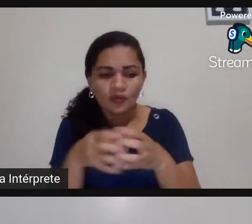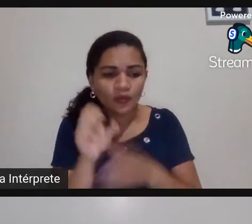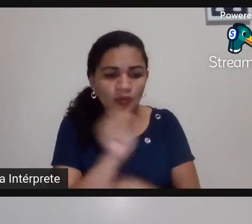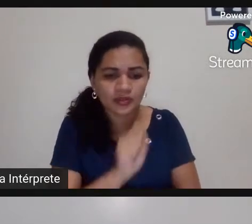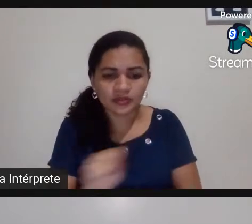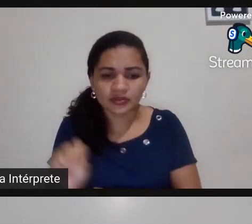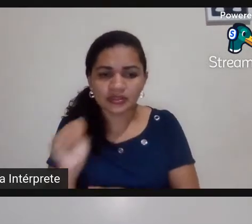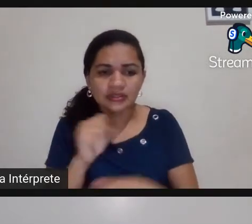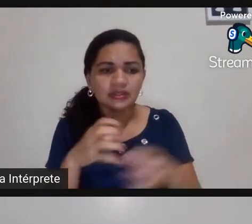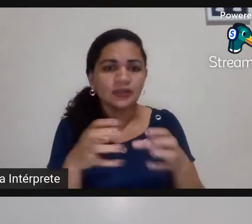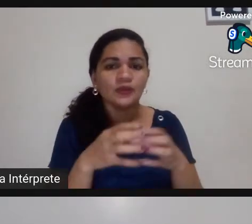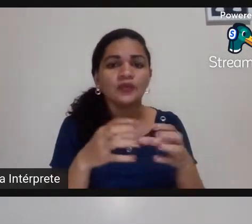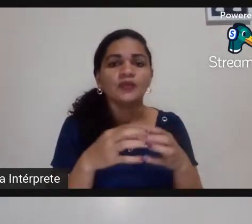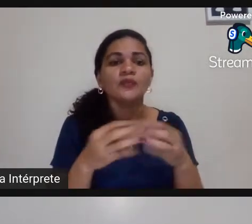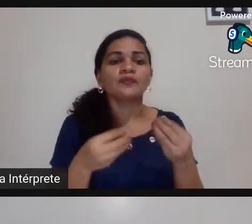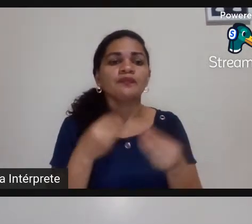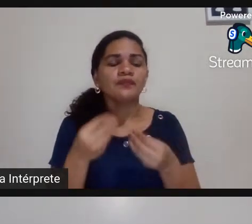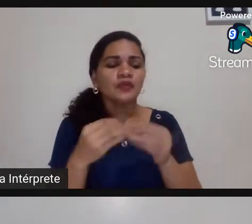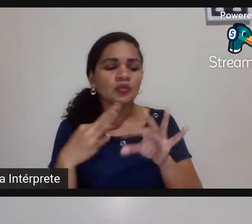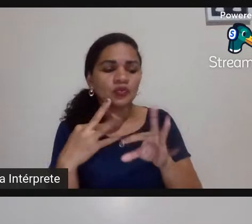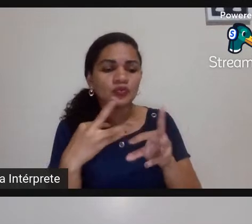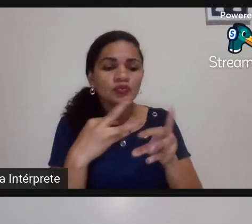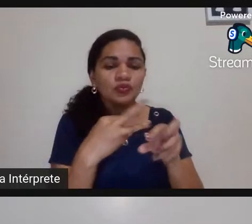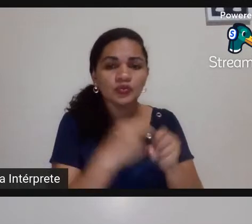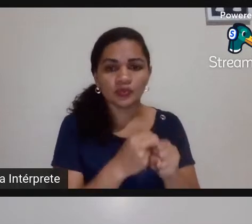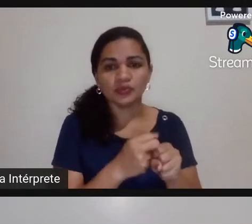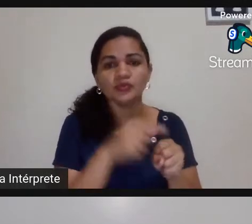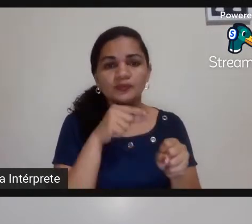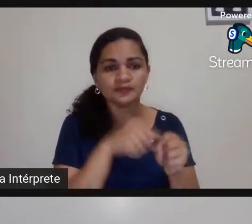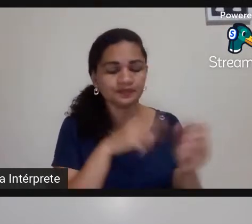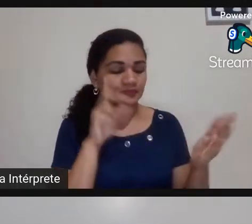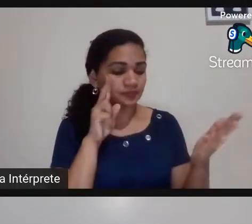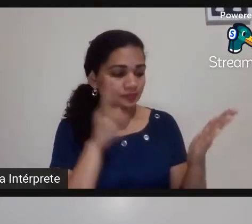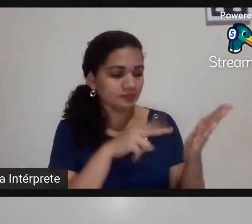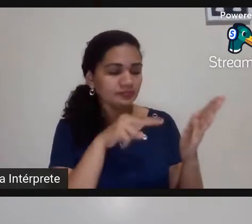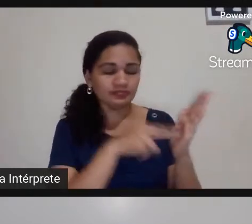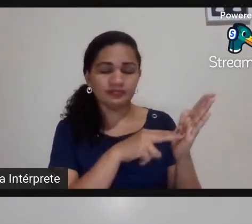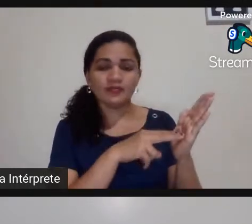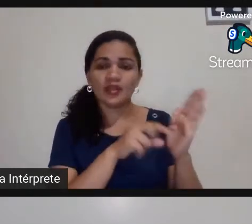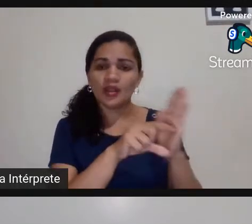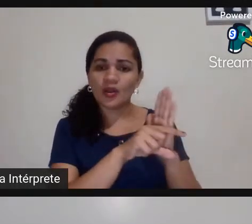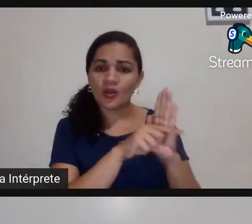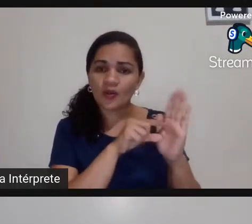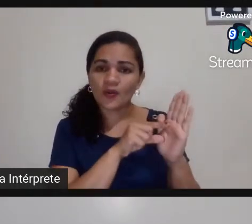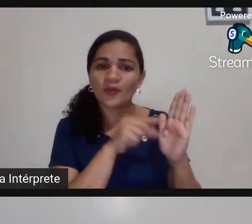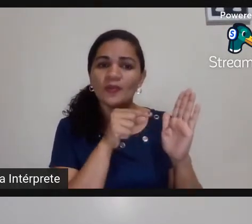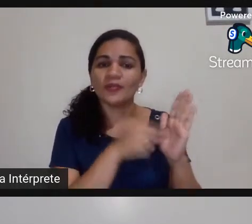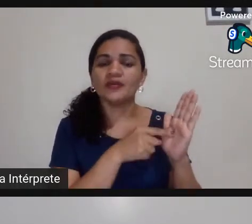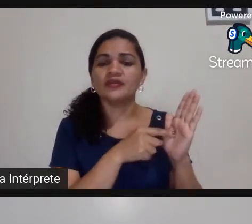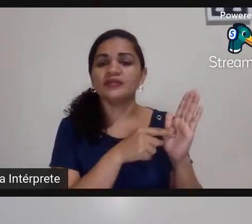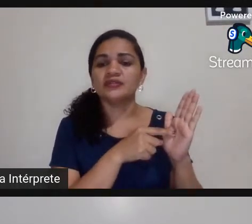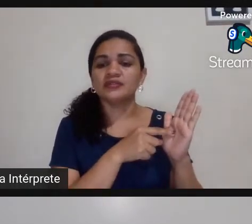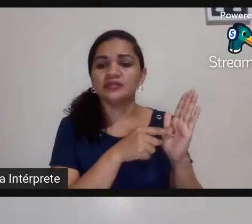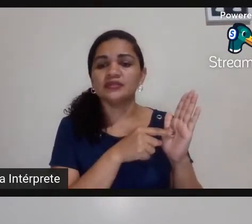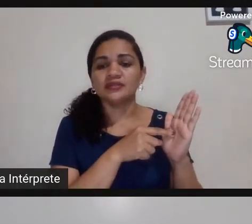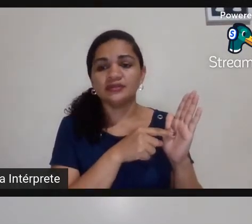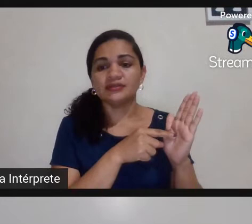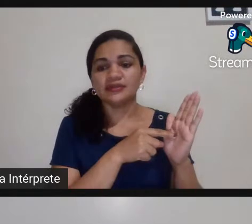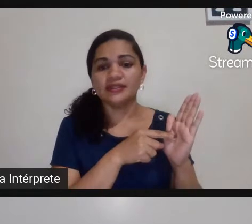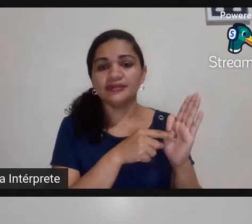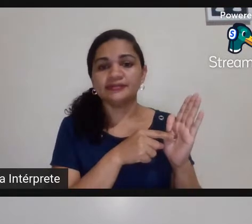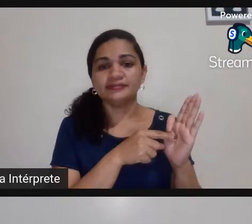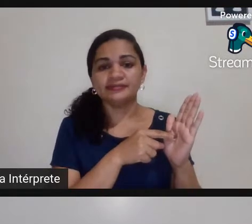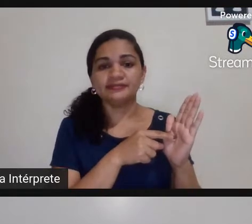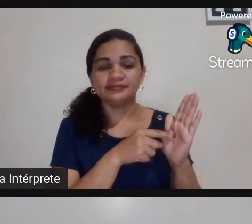por uma cooperativa Então tudo isso vai fazendo as vezes que eu pego e determinado produto que também que eu vou naquela ânsia né de